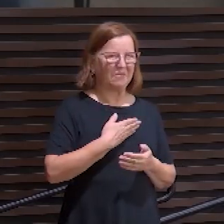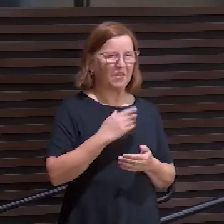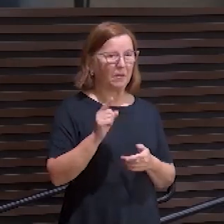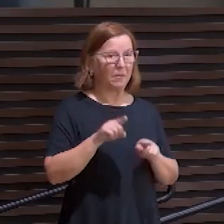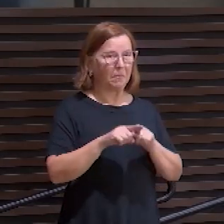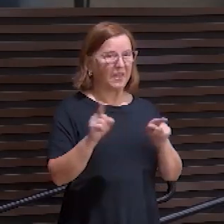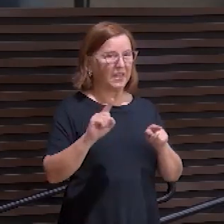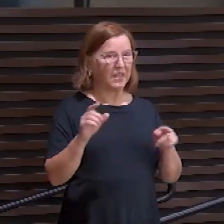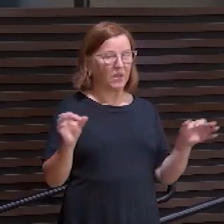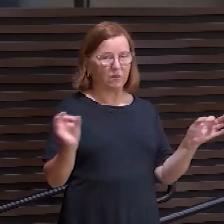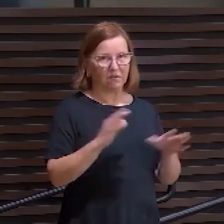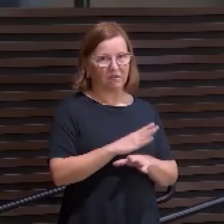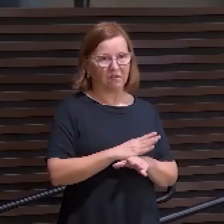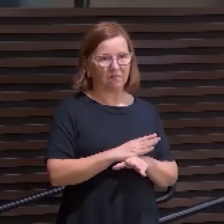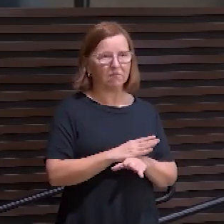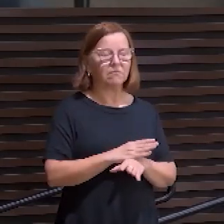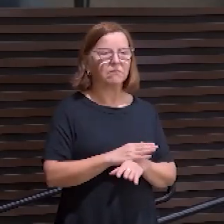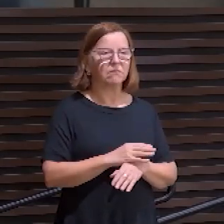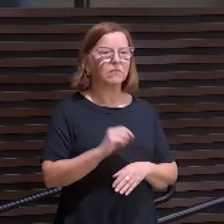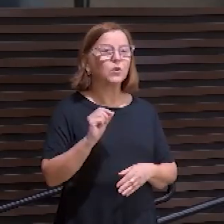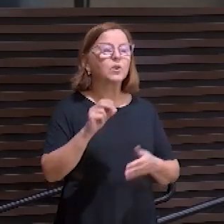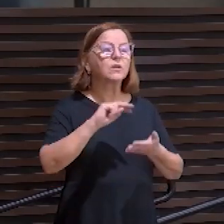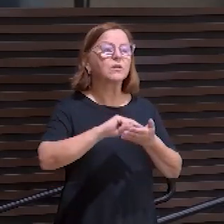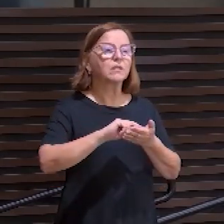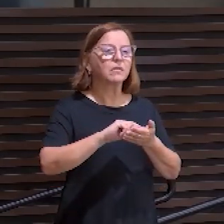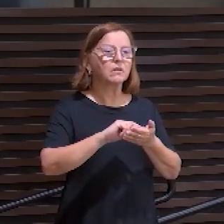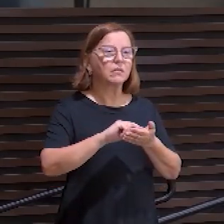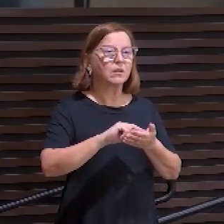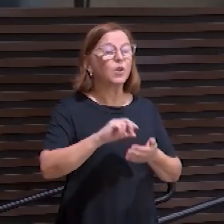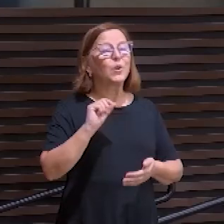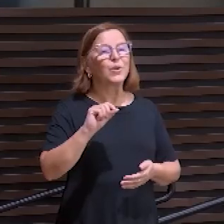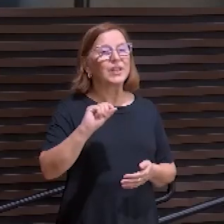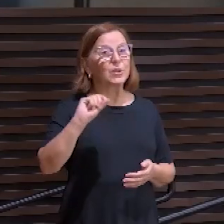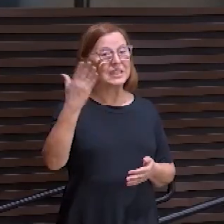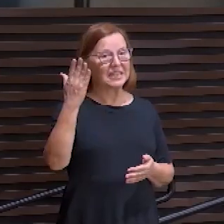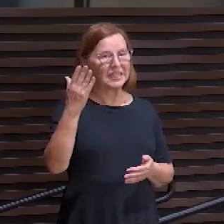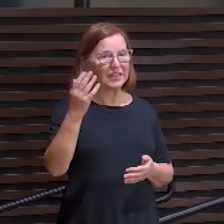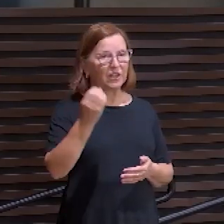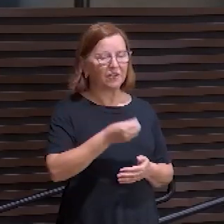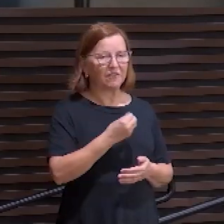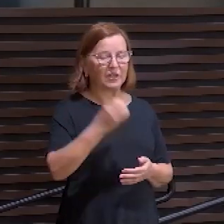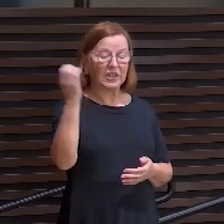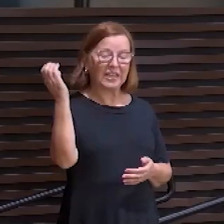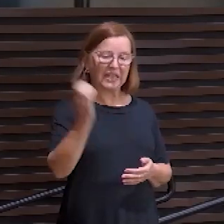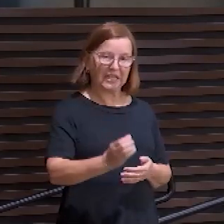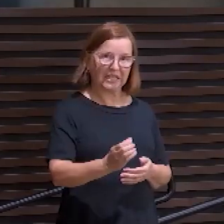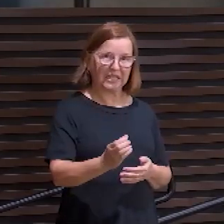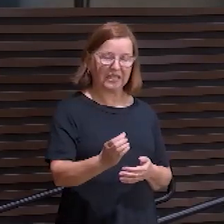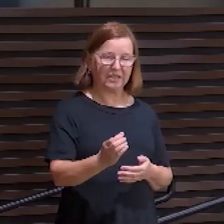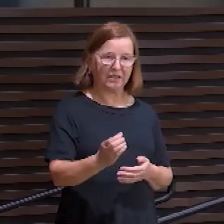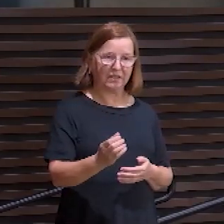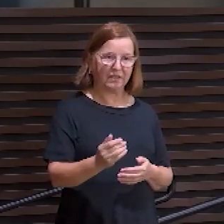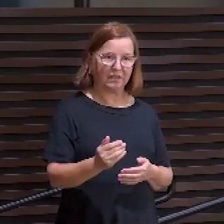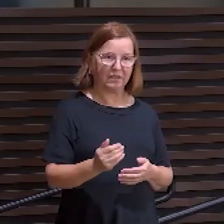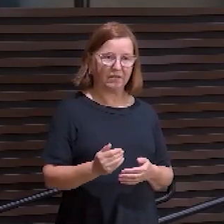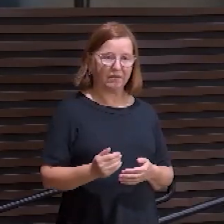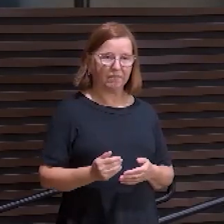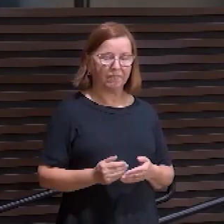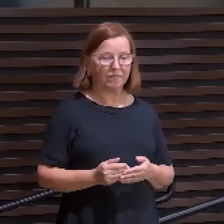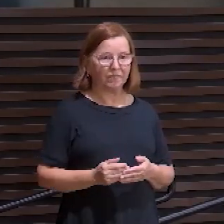a totalidade. O que aconteceu na vida do Caim? Aconteceu que no fim de uns